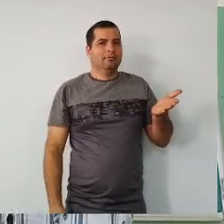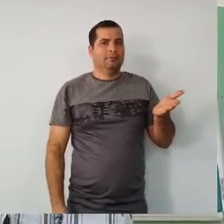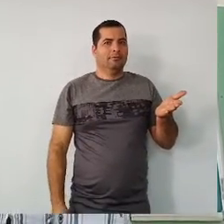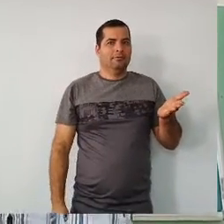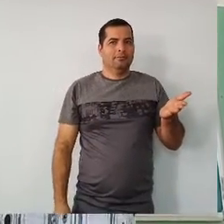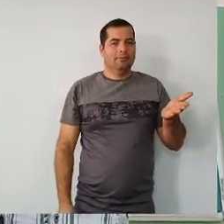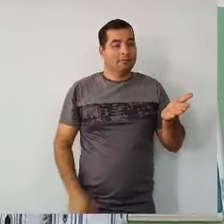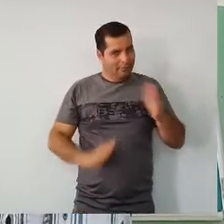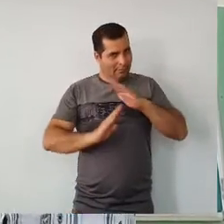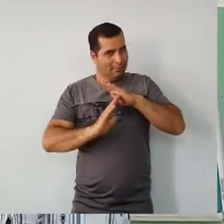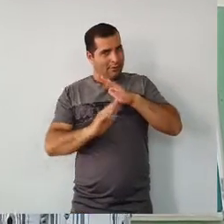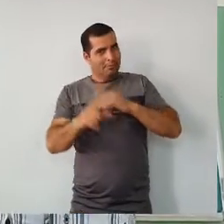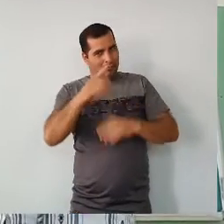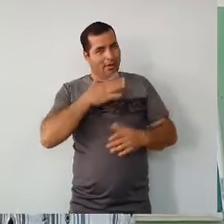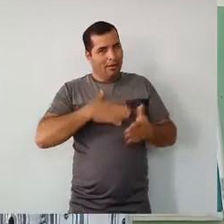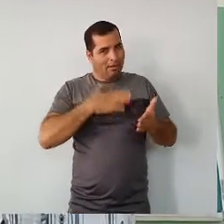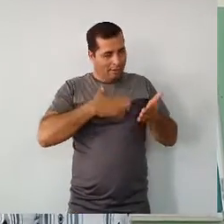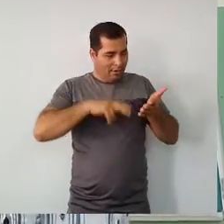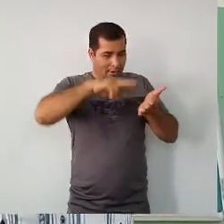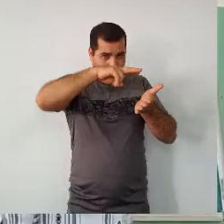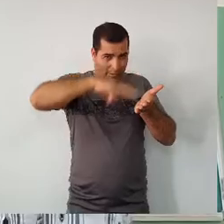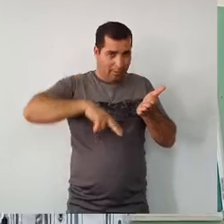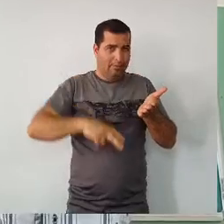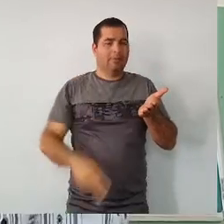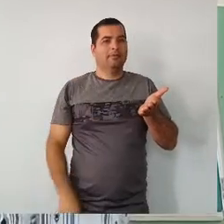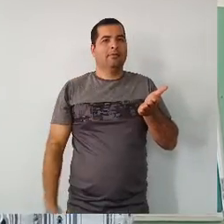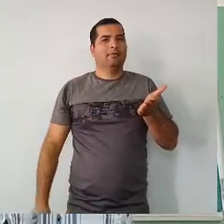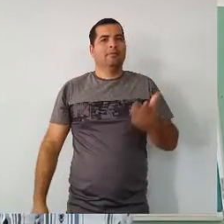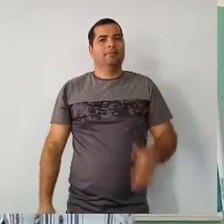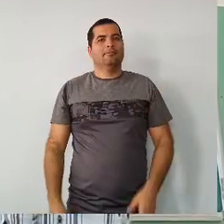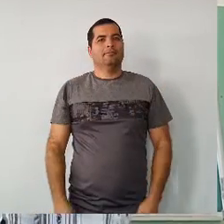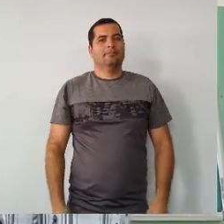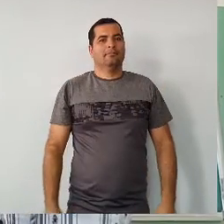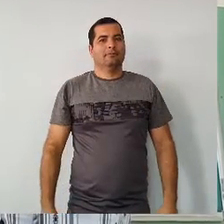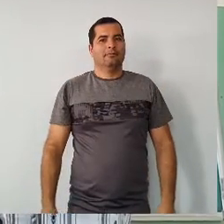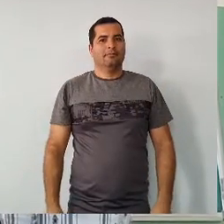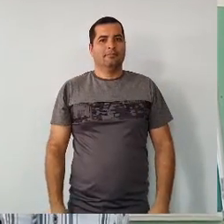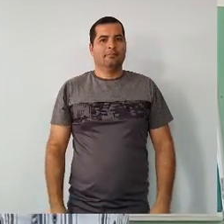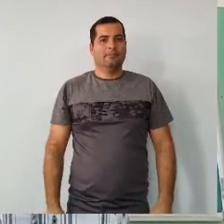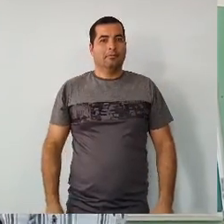Vamos lá, vou dar um tempo para você ler.